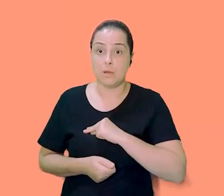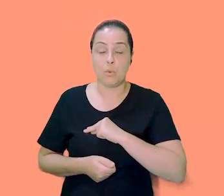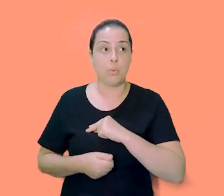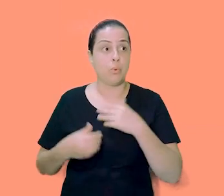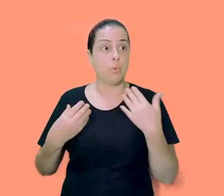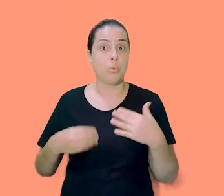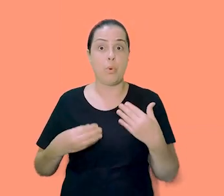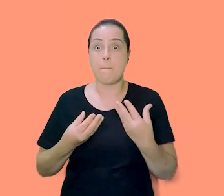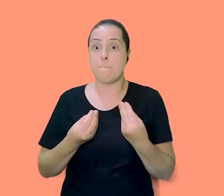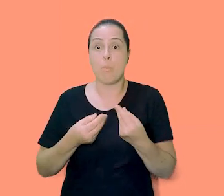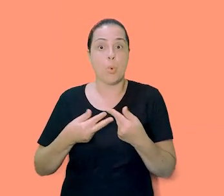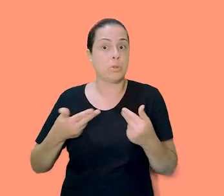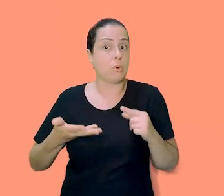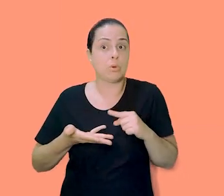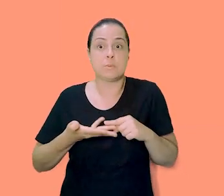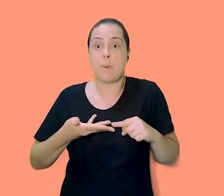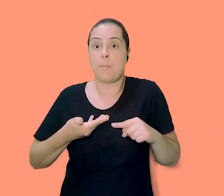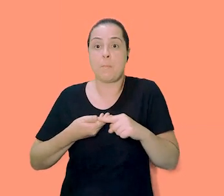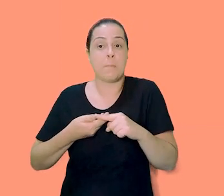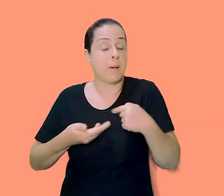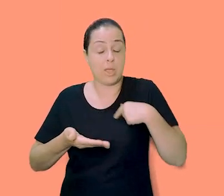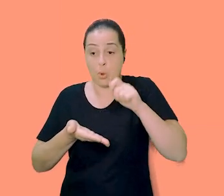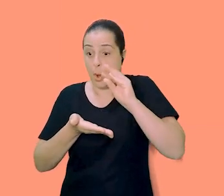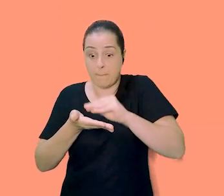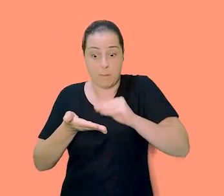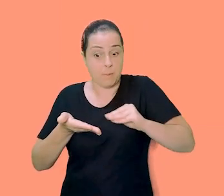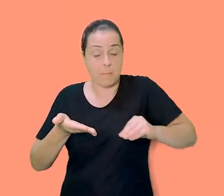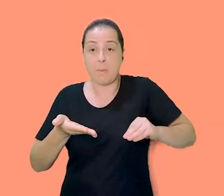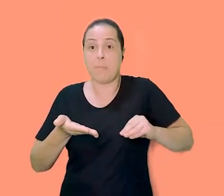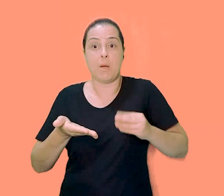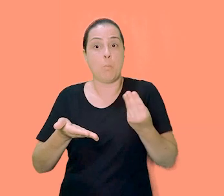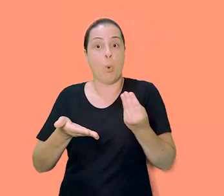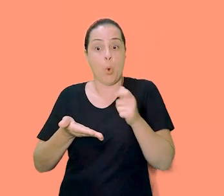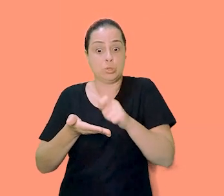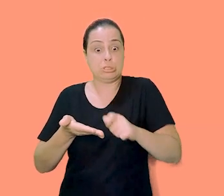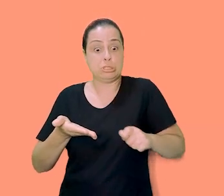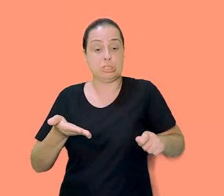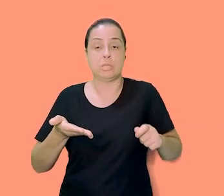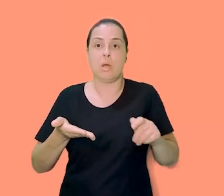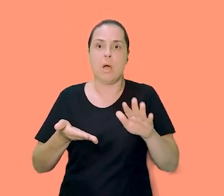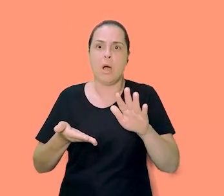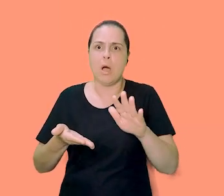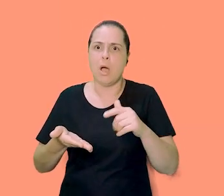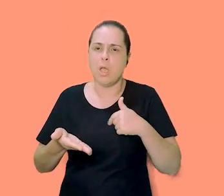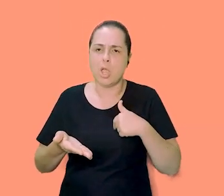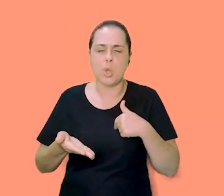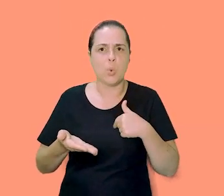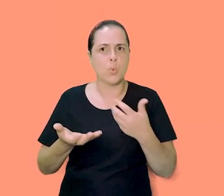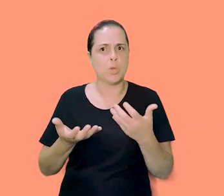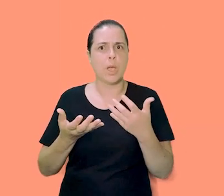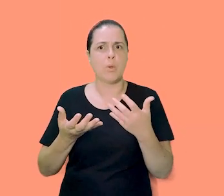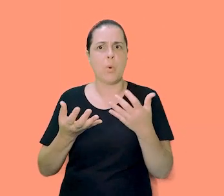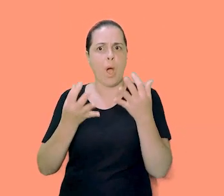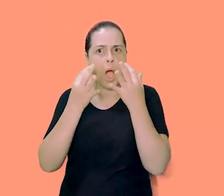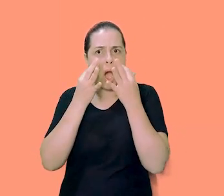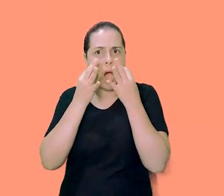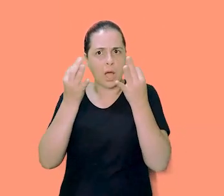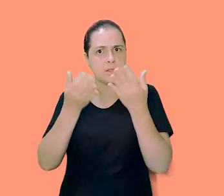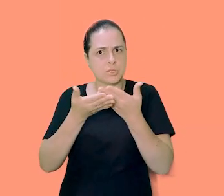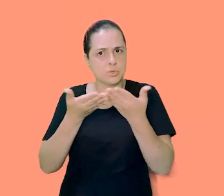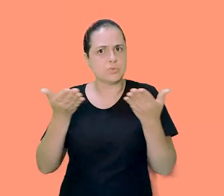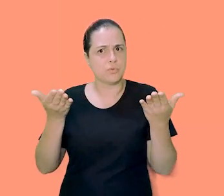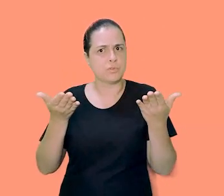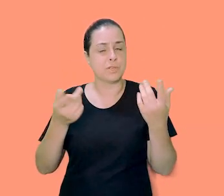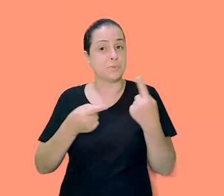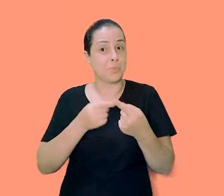Gente, é muita coisa, né, Fabi? Foi mais rápido. É muita coisa, eu fiz muitas anotações aqui. Eu só queria chamar atenção, porque a gente tem, como eu falei um pouquinho